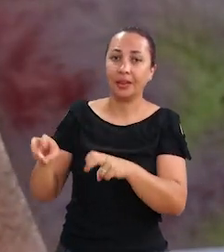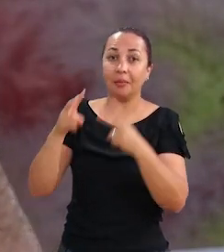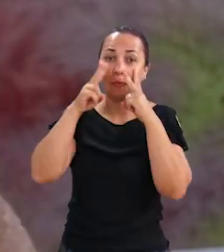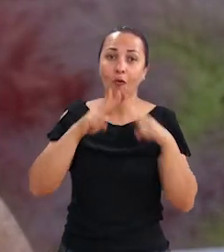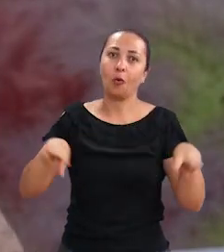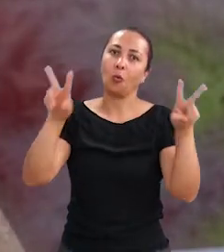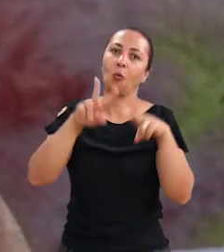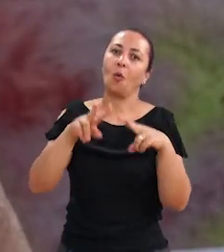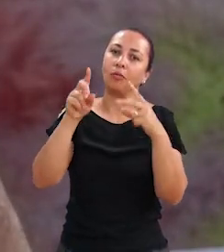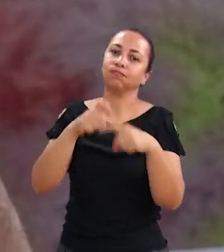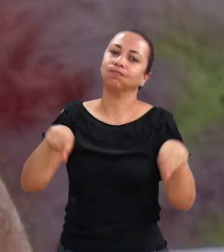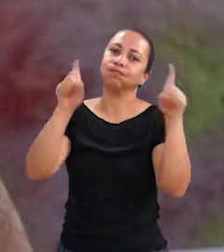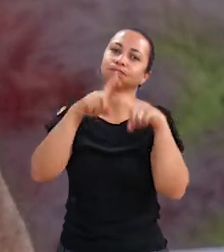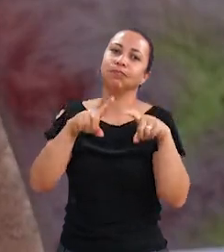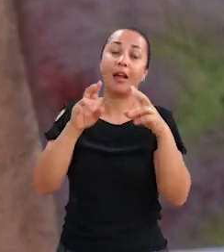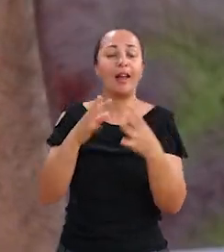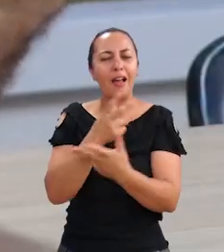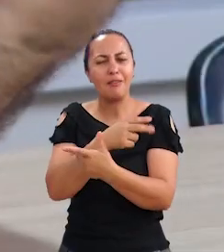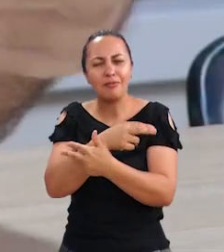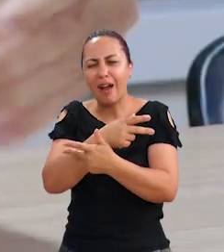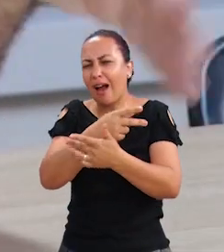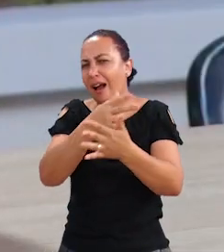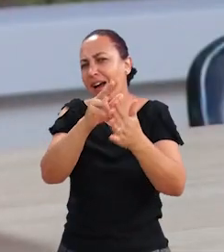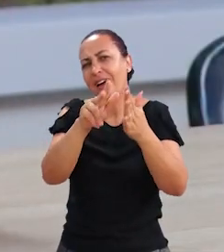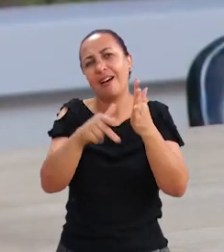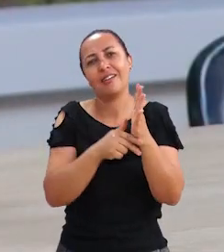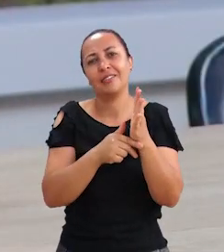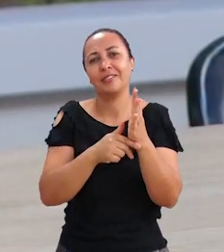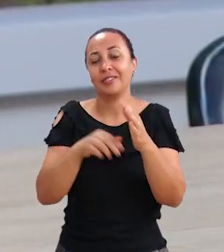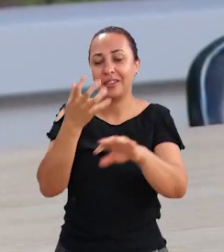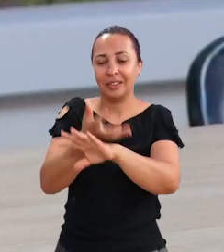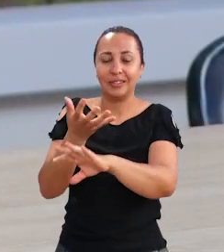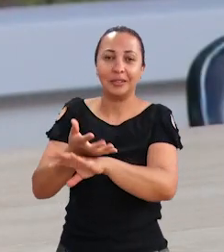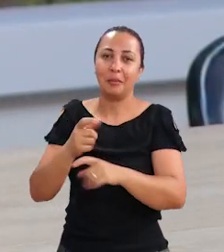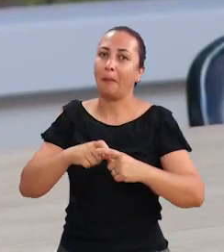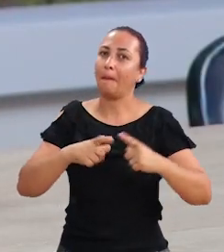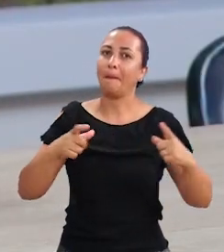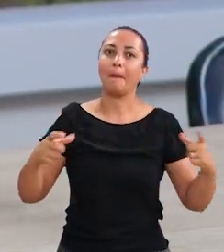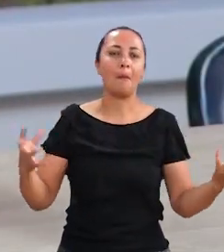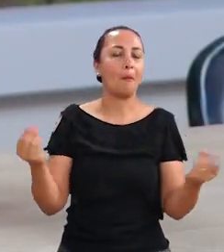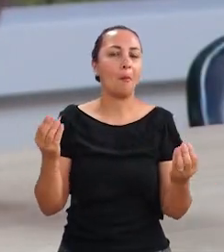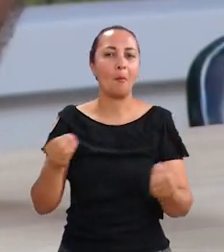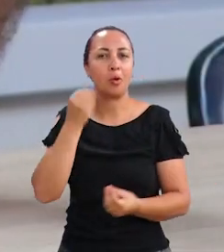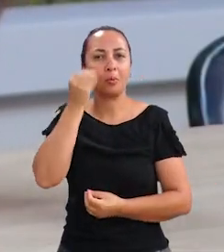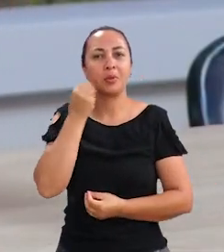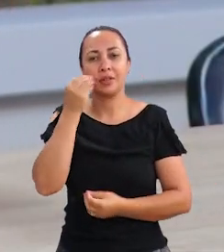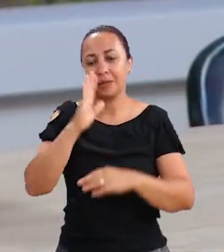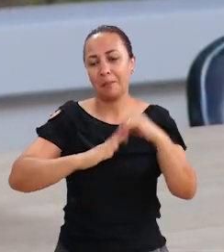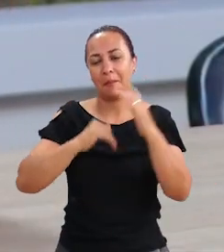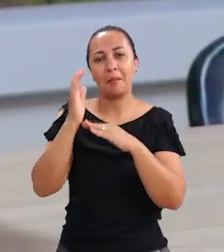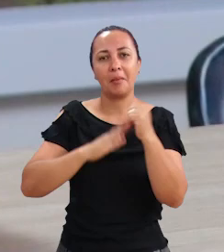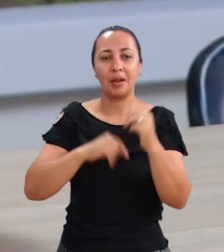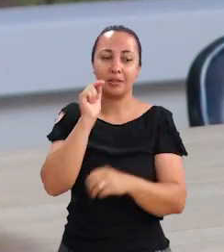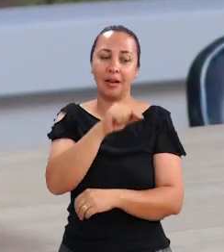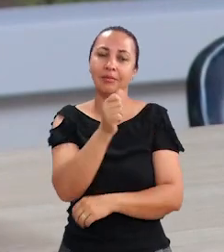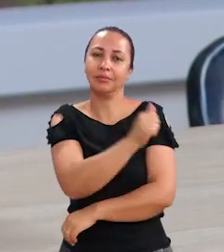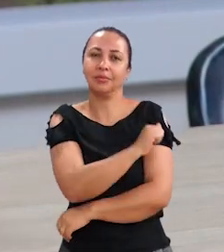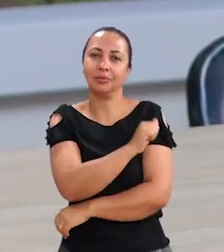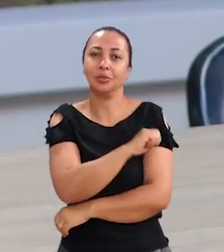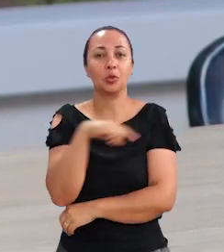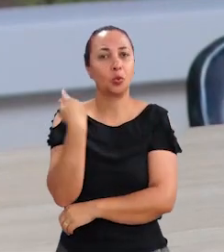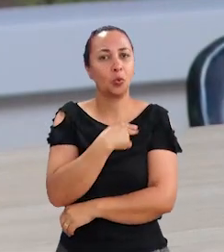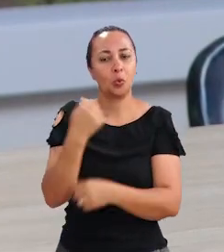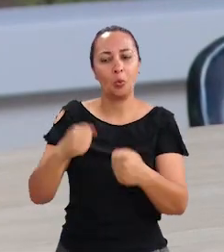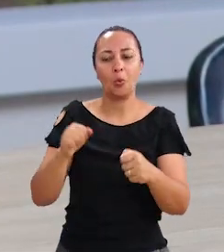ele pode fazer campos virtuais em grandes quantidades no decorrer da disciplina, aumentando muito a experiência prática